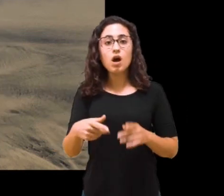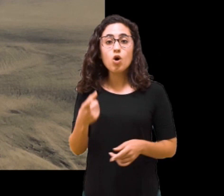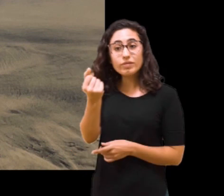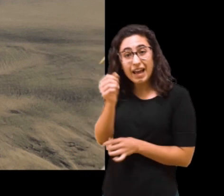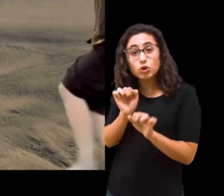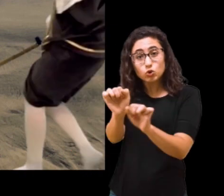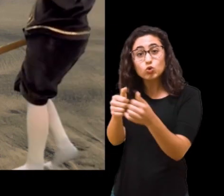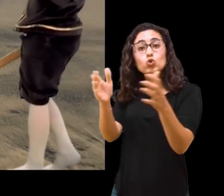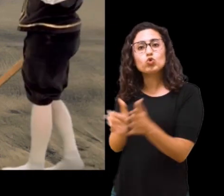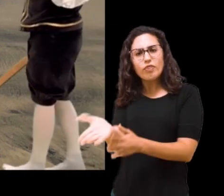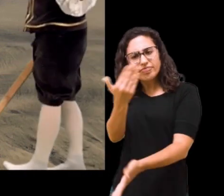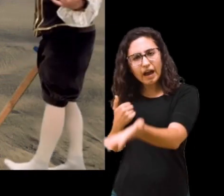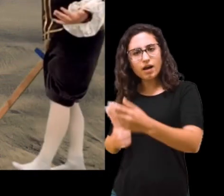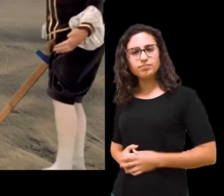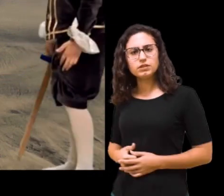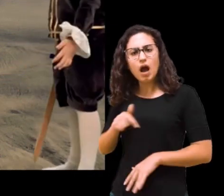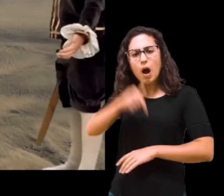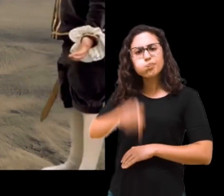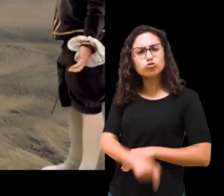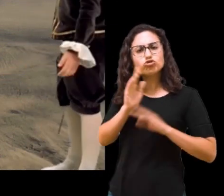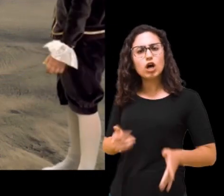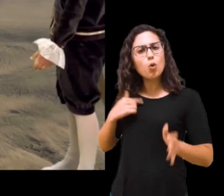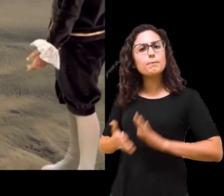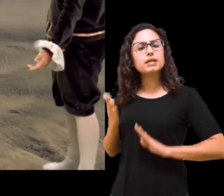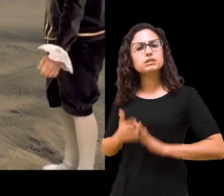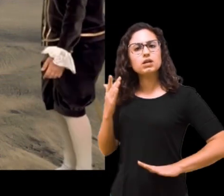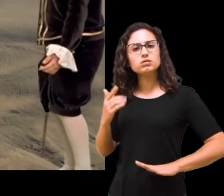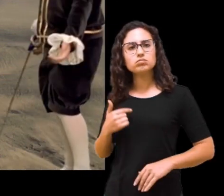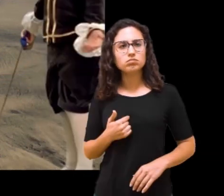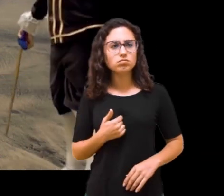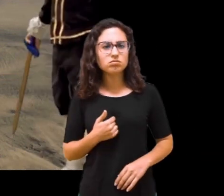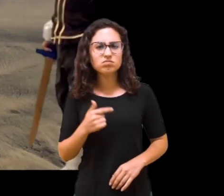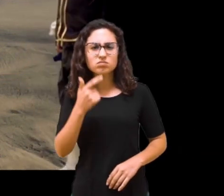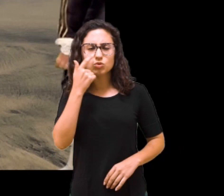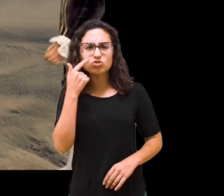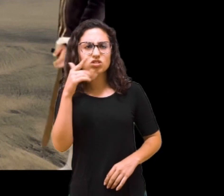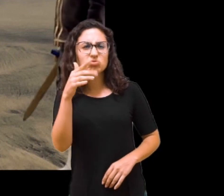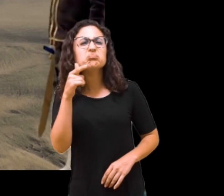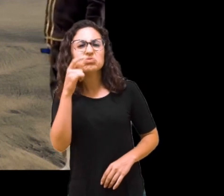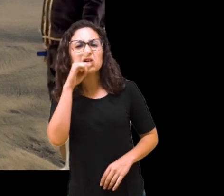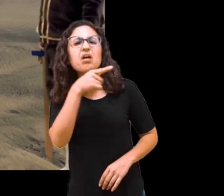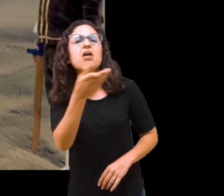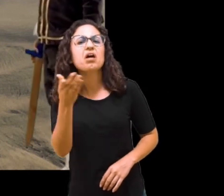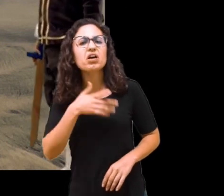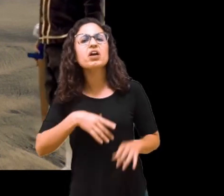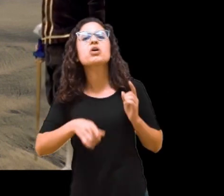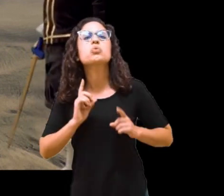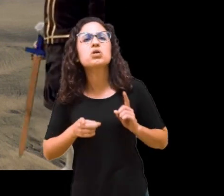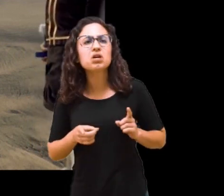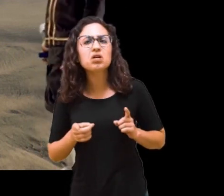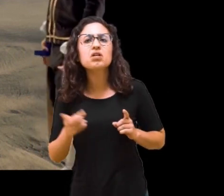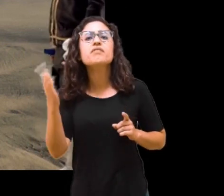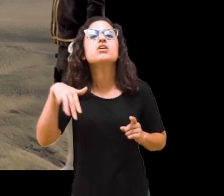tenho pressa. Como vindes, seu filho estrangeiro? Quem sois? Que pretendeis? De onde vindes? Trazerás alguma mensagem